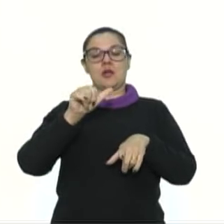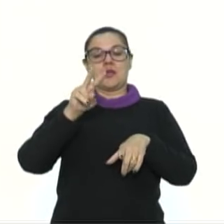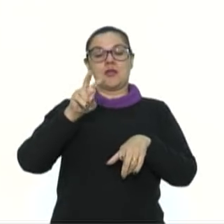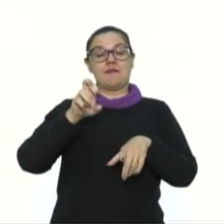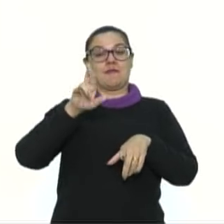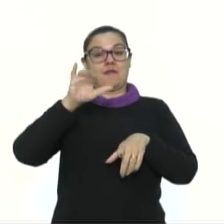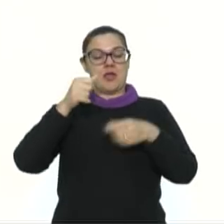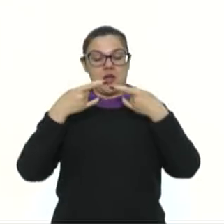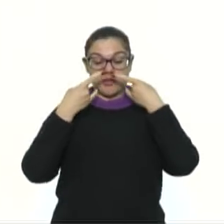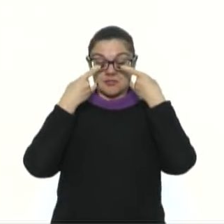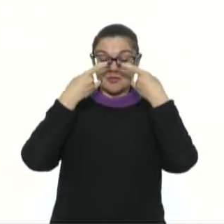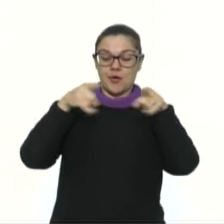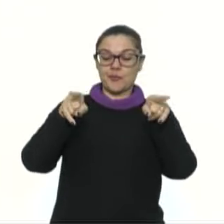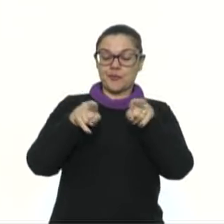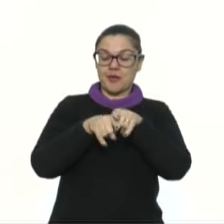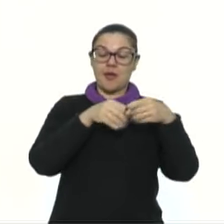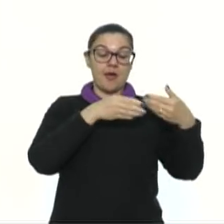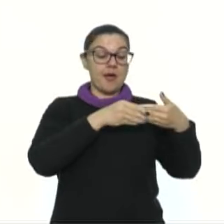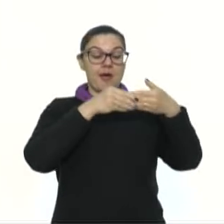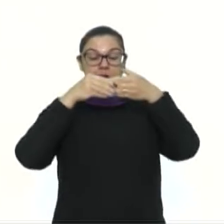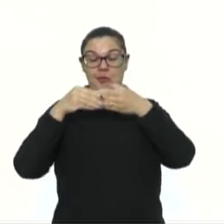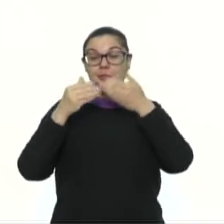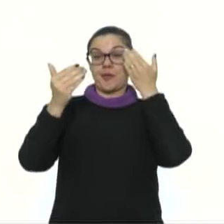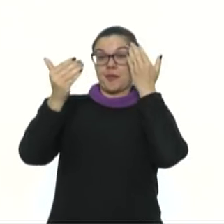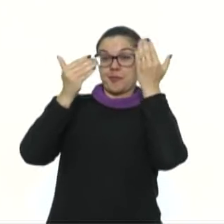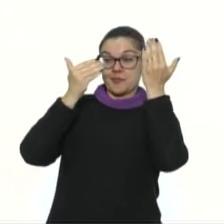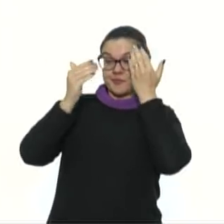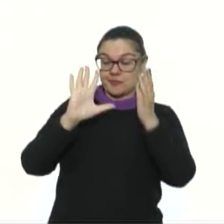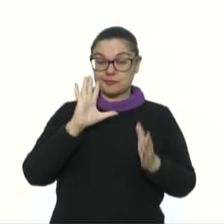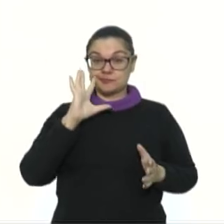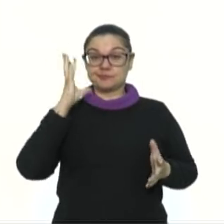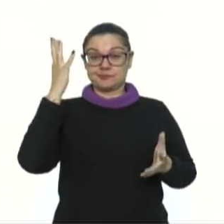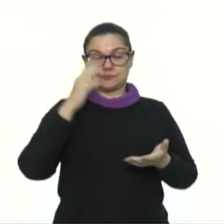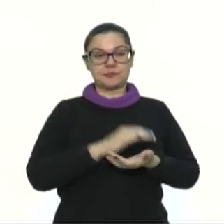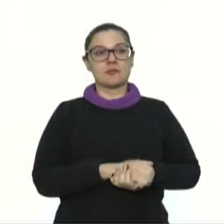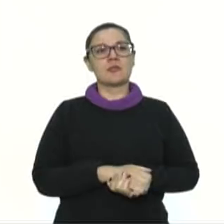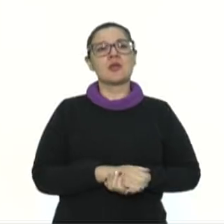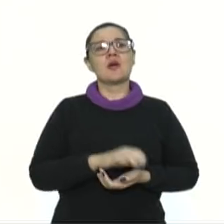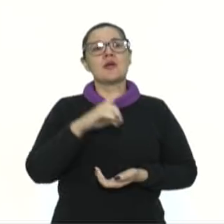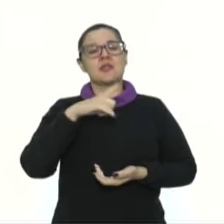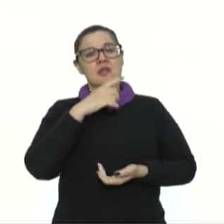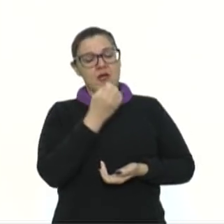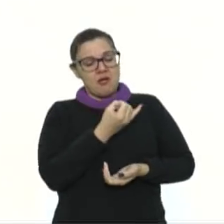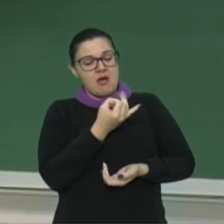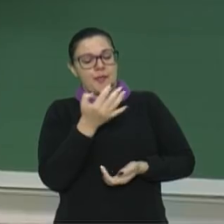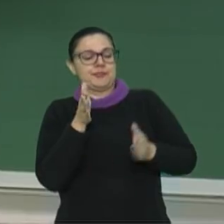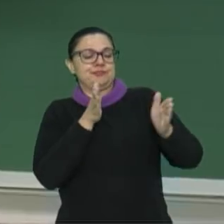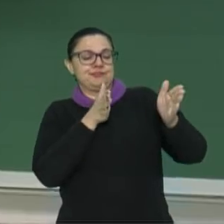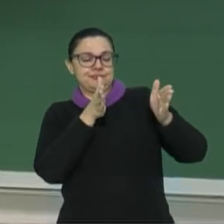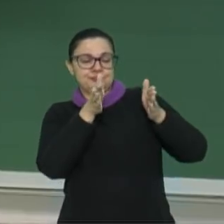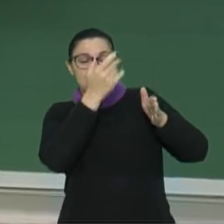importância do acompanhamento psicológico nesses casos. O texto está dizendo que em alguns momentos, né, quando o vitimismo é uma